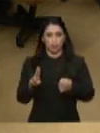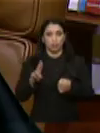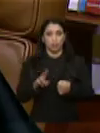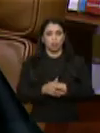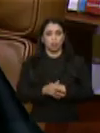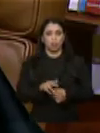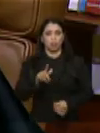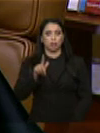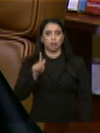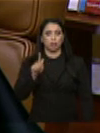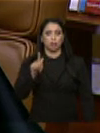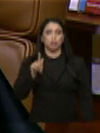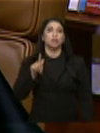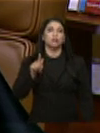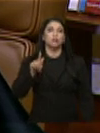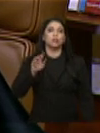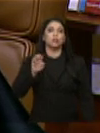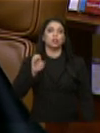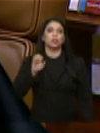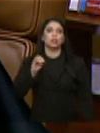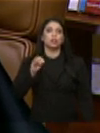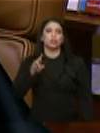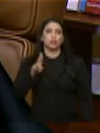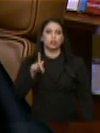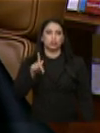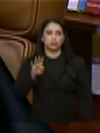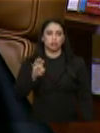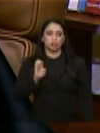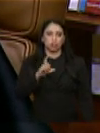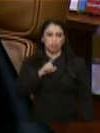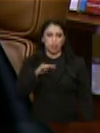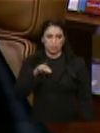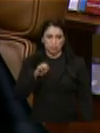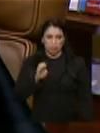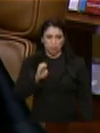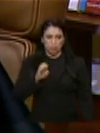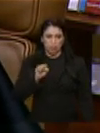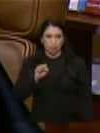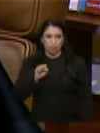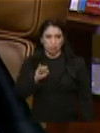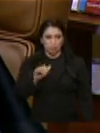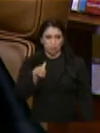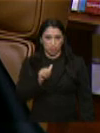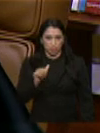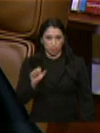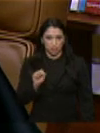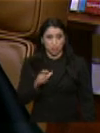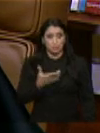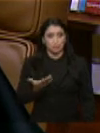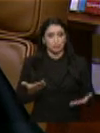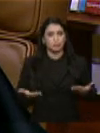Jorge Messias, senhoras e senhores servidores, imprensa, todos que nos acompanham. Senhora presidente, eu